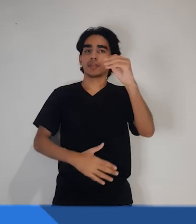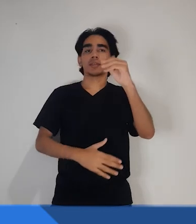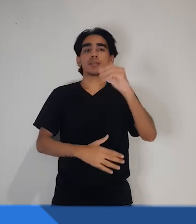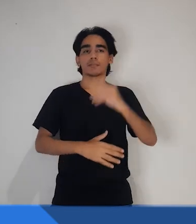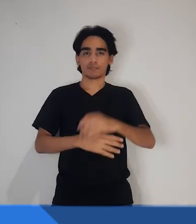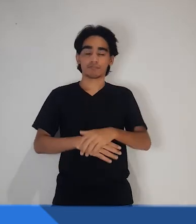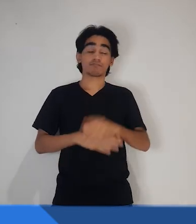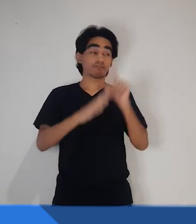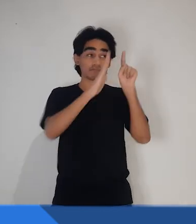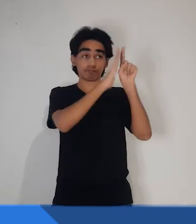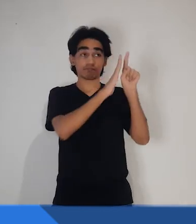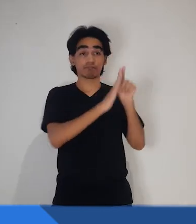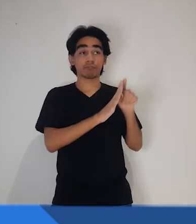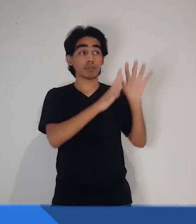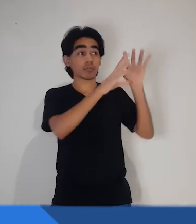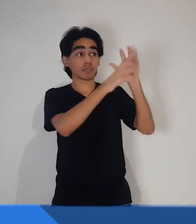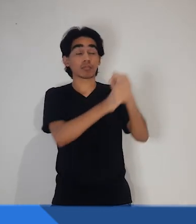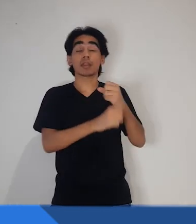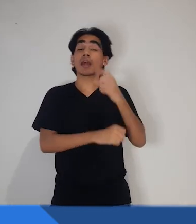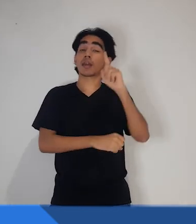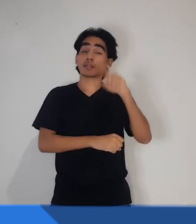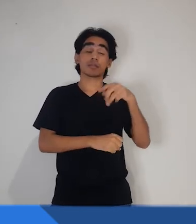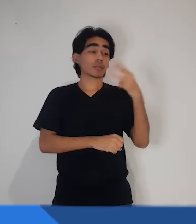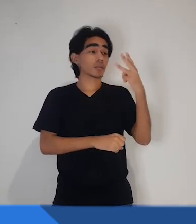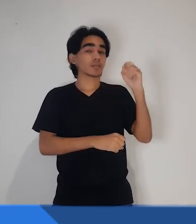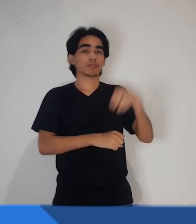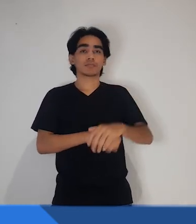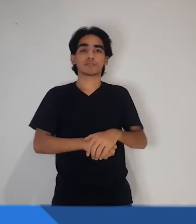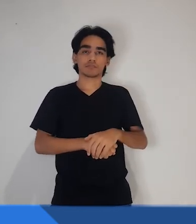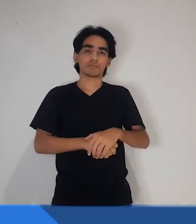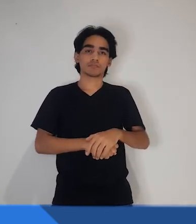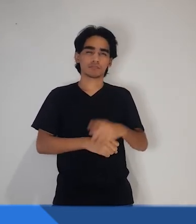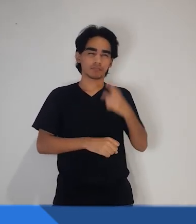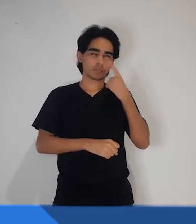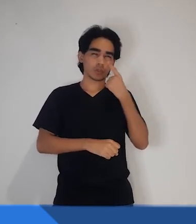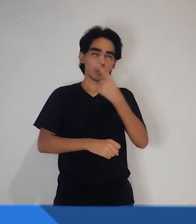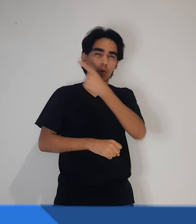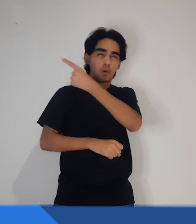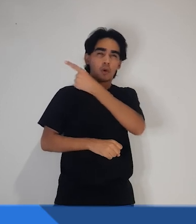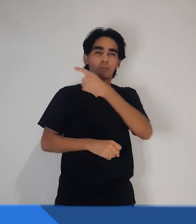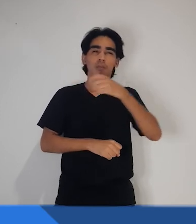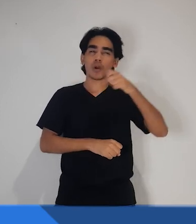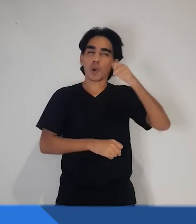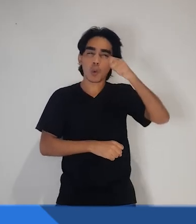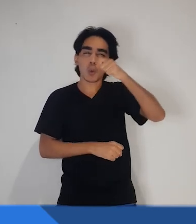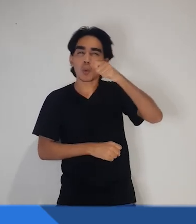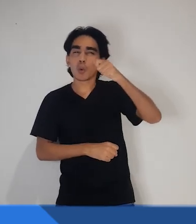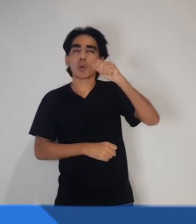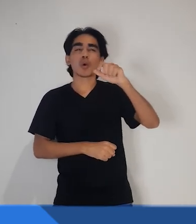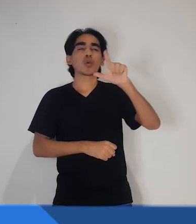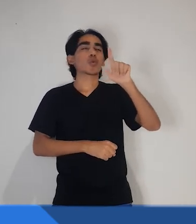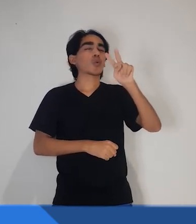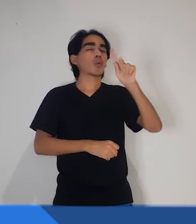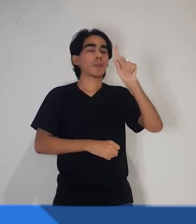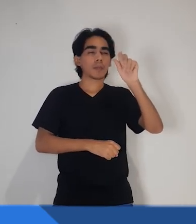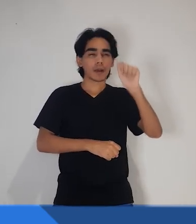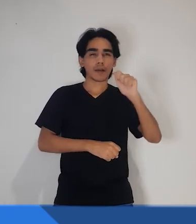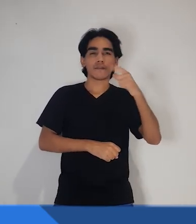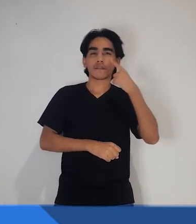máxima do nosso questionário. Se eu clicar aqui na lupinha, eu vou ver a nossa